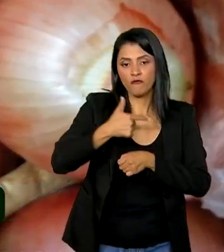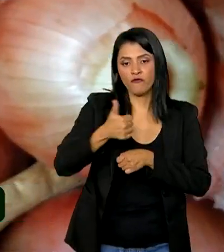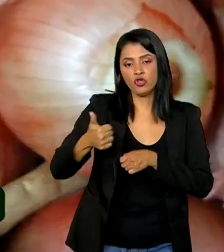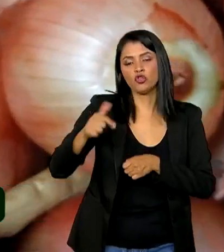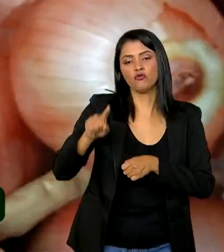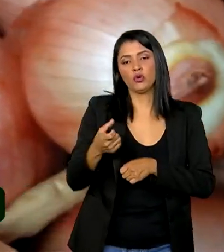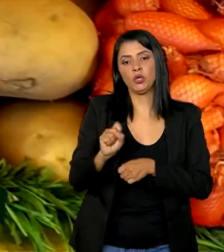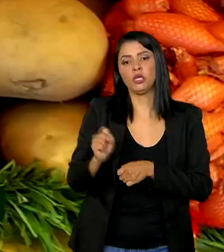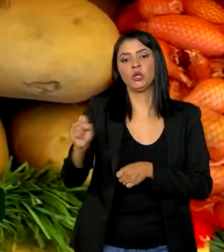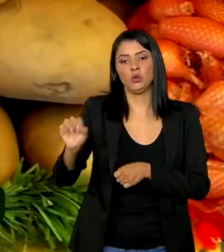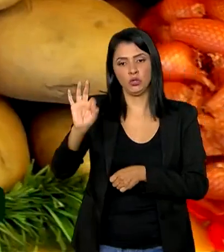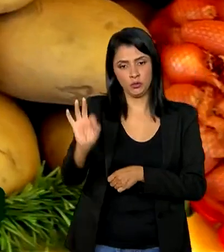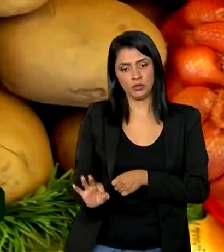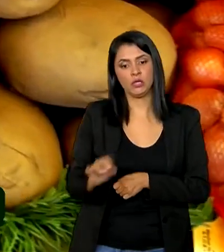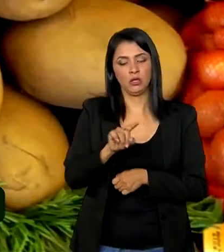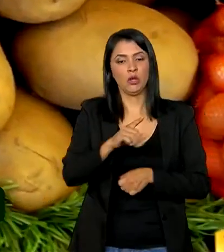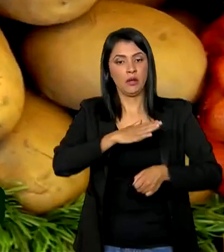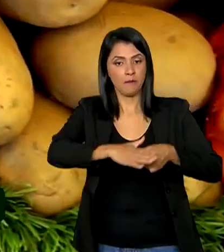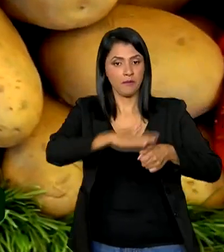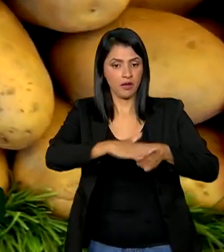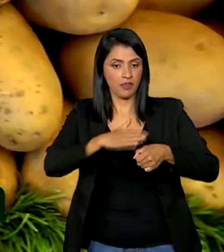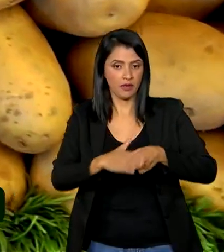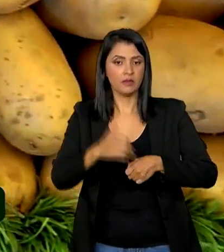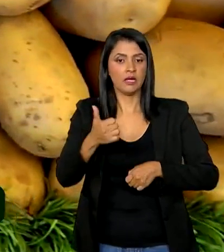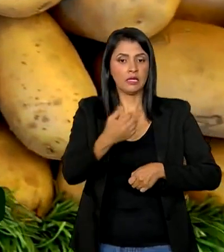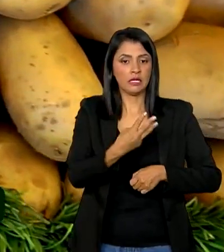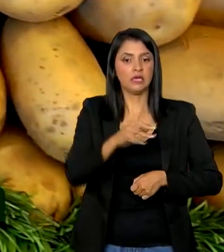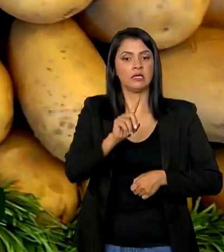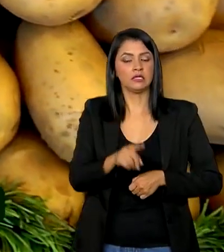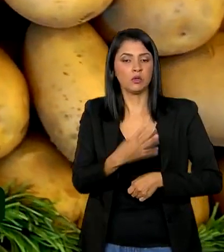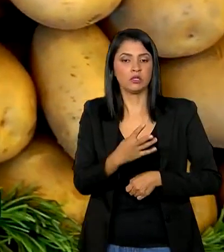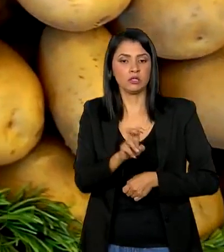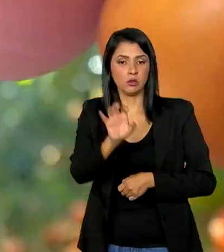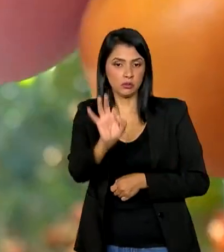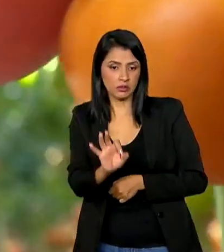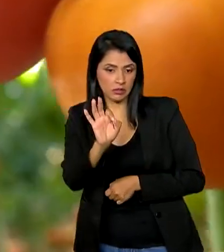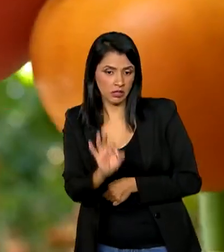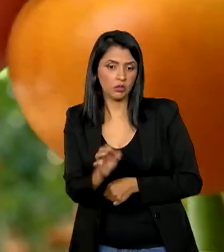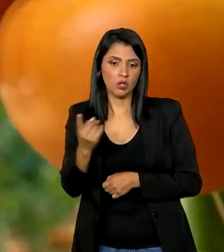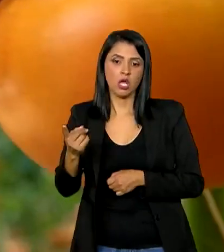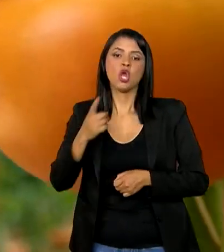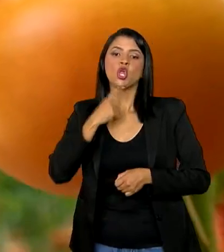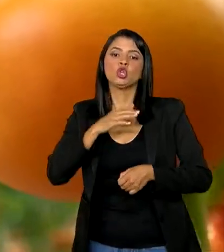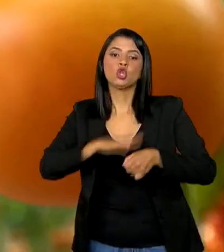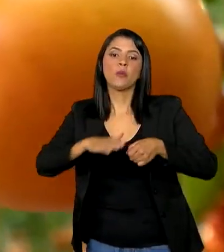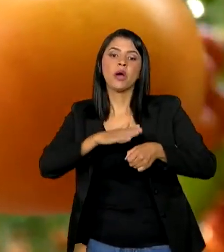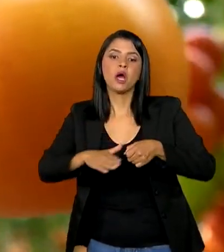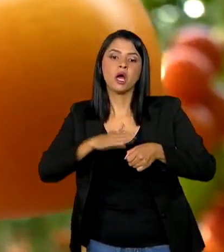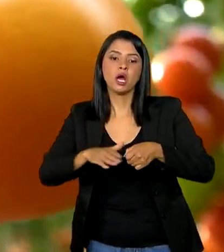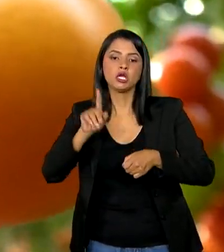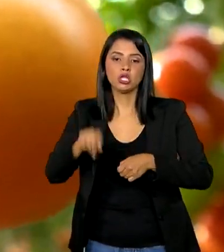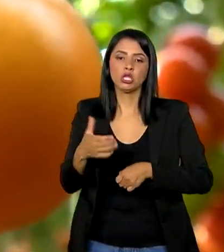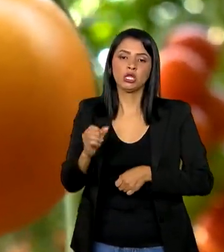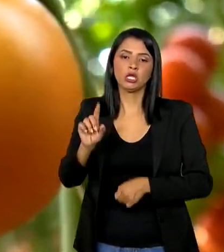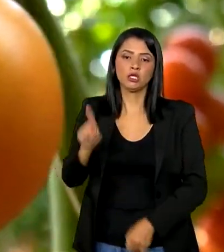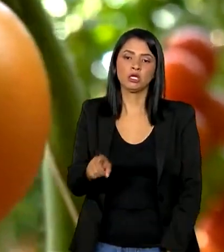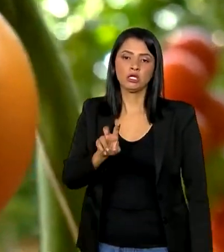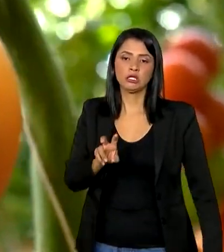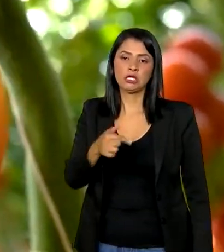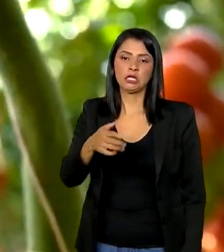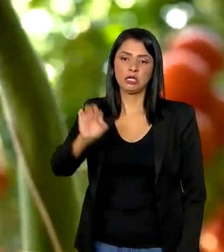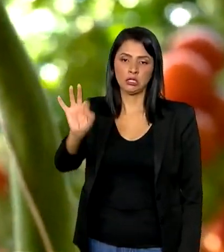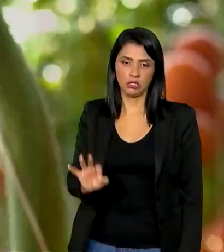de 0,19% em agosto para 0,13%. É o resultado mais baixo dos últimos